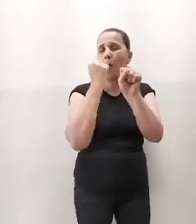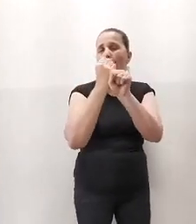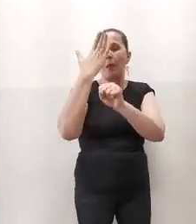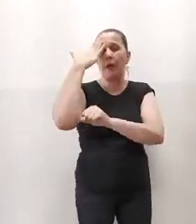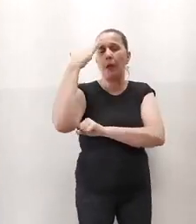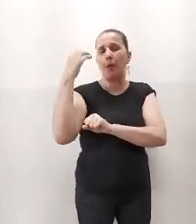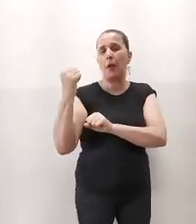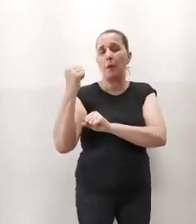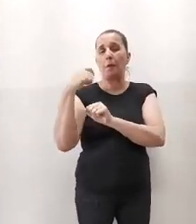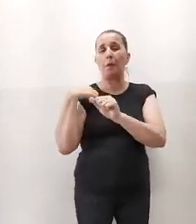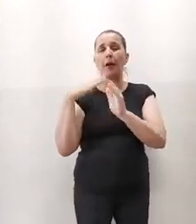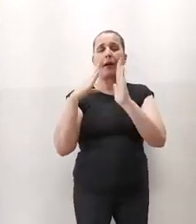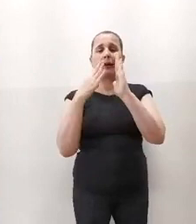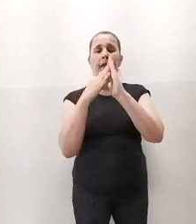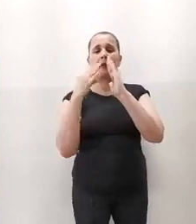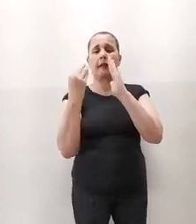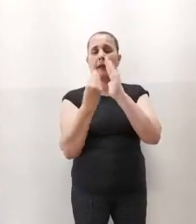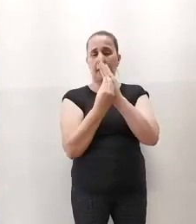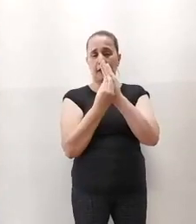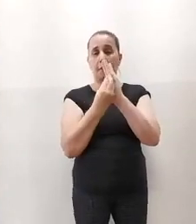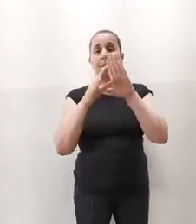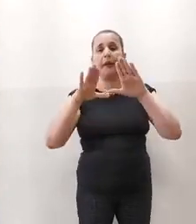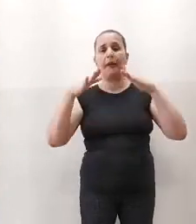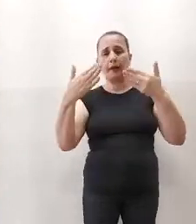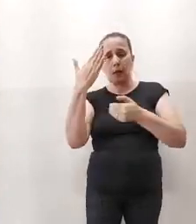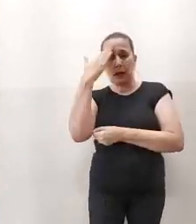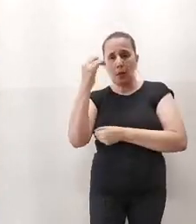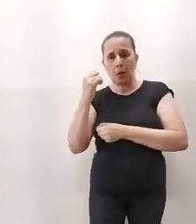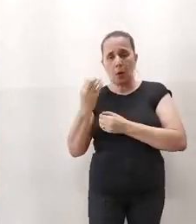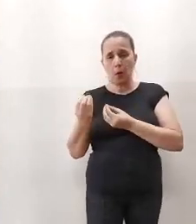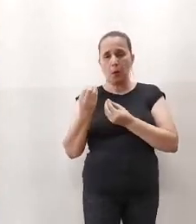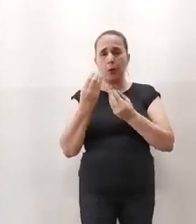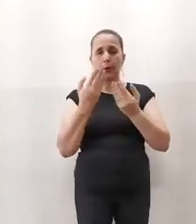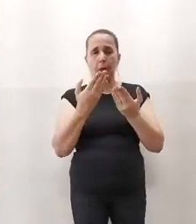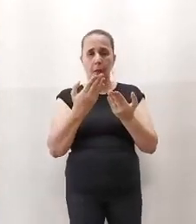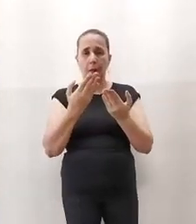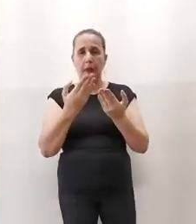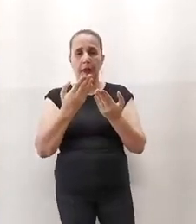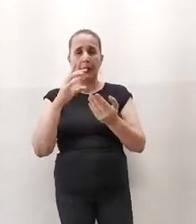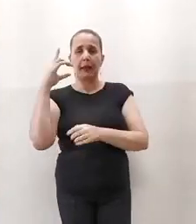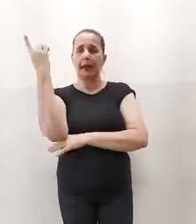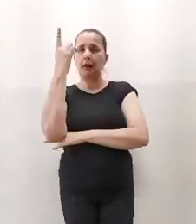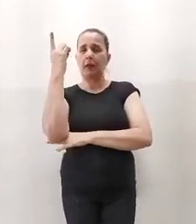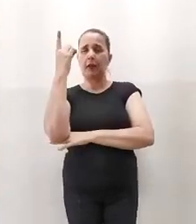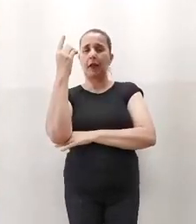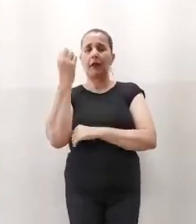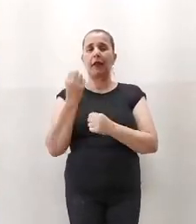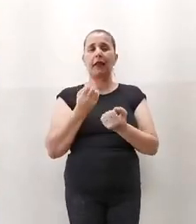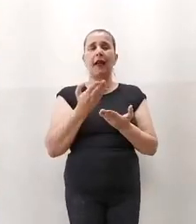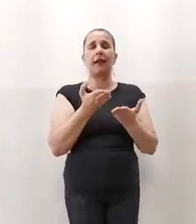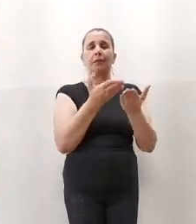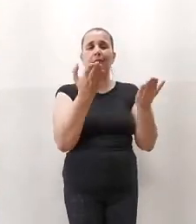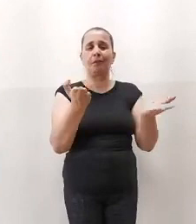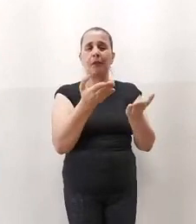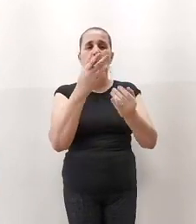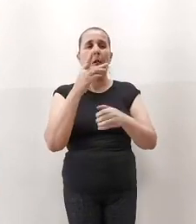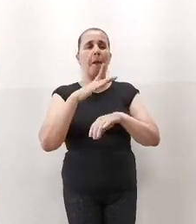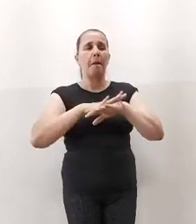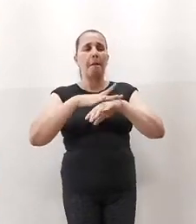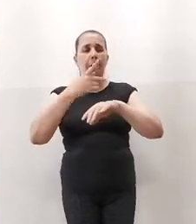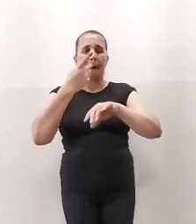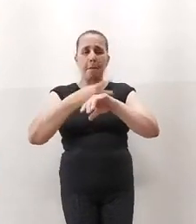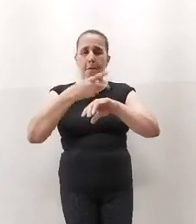Salomão para a casa do Senhor. Então trouxe Salomão as coisas que Davi, seu pai, havia dedicado, a prata, o ouro,